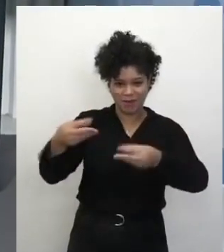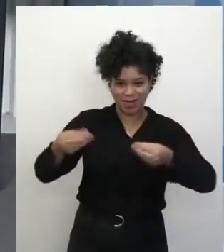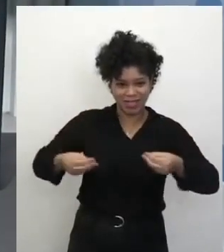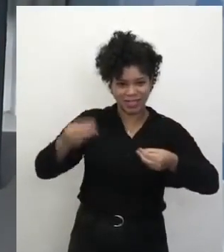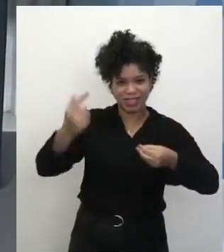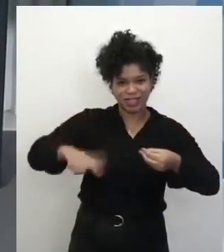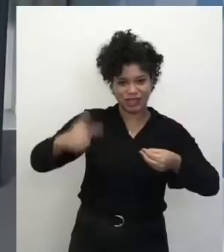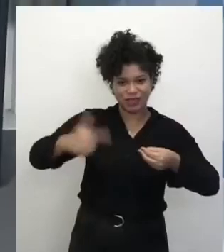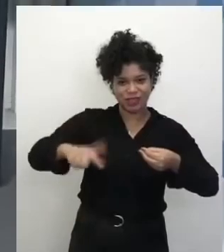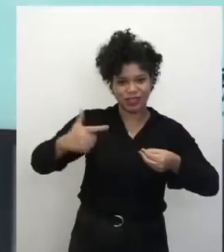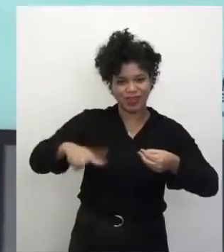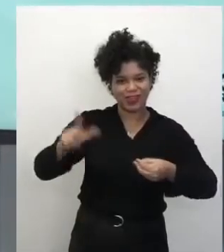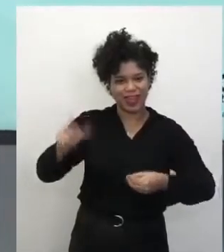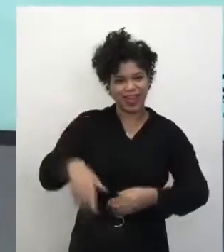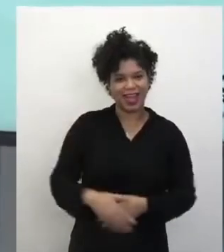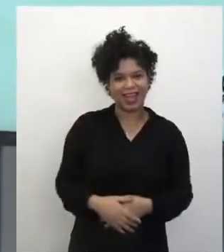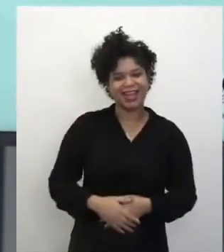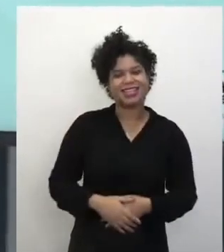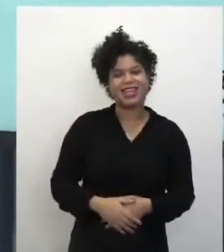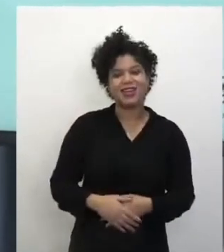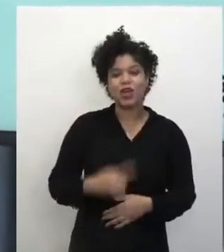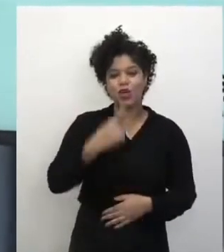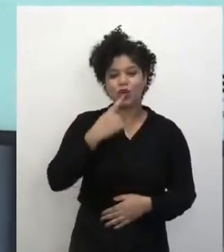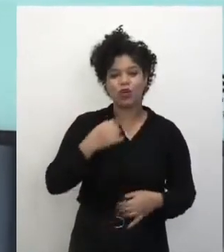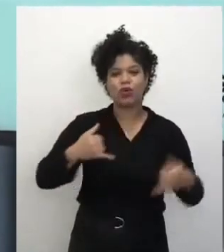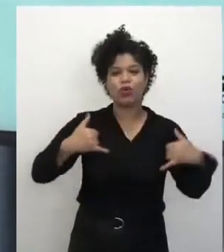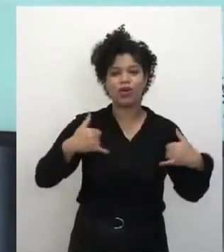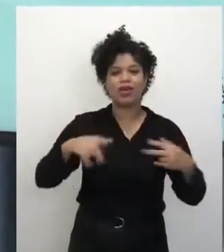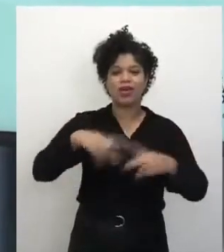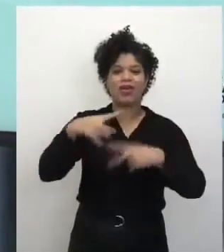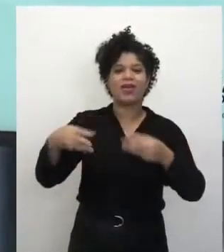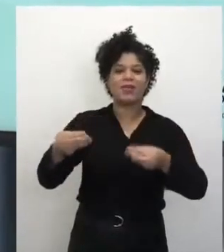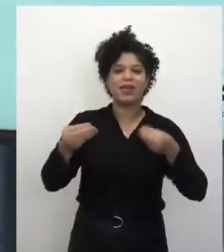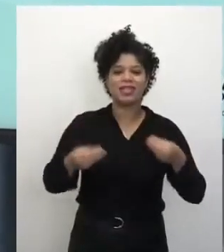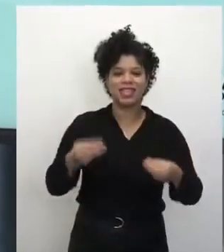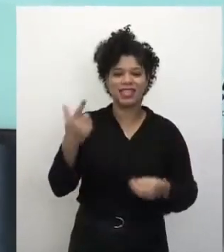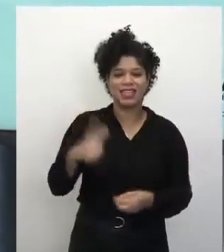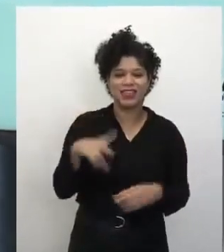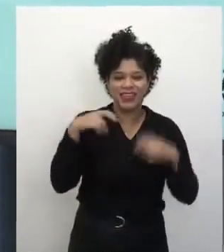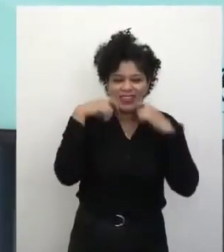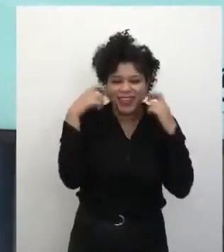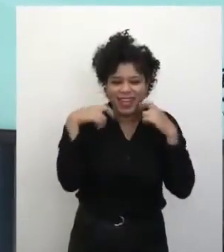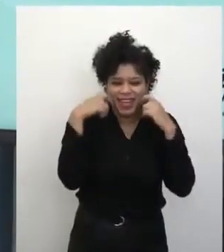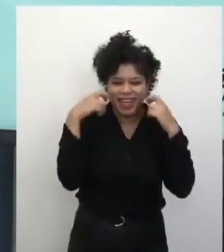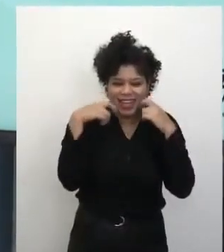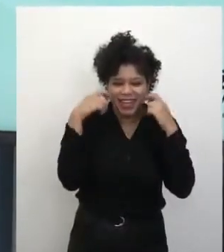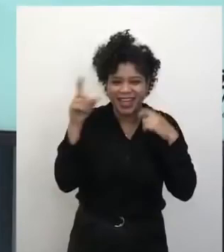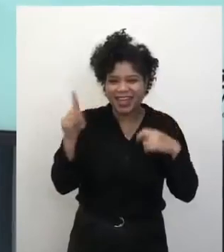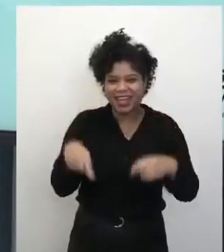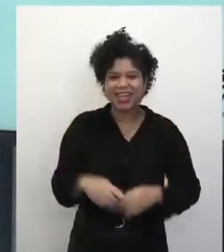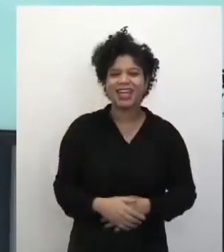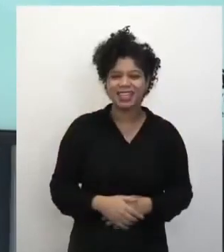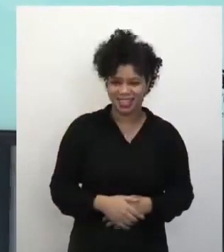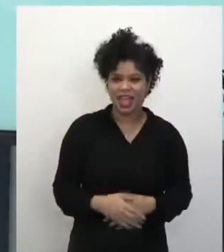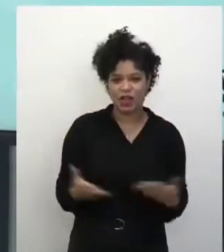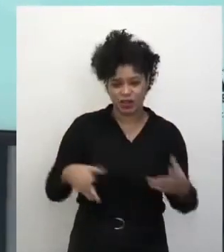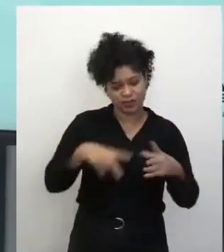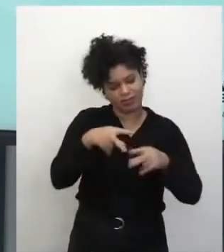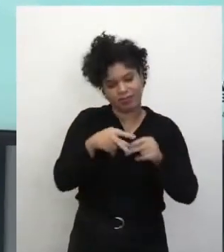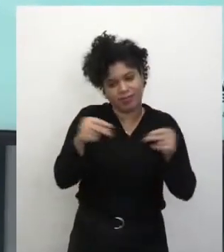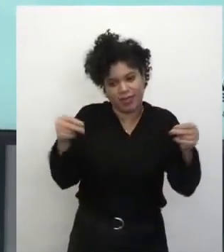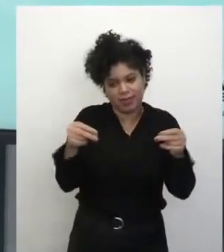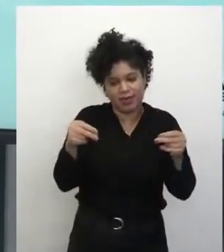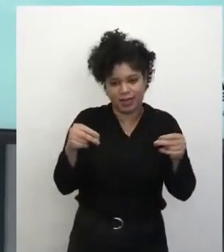hora mais. Obrigada, hoje é meu aniversário. Só me dando. Só fazendo passar vergonha. Muito bem, vou abrir, tá,